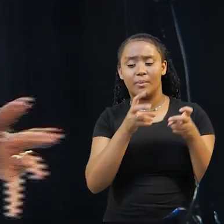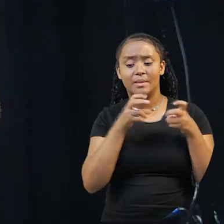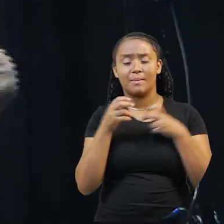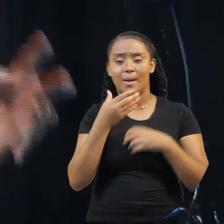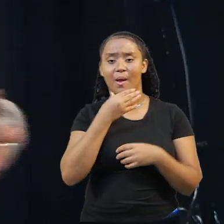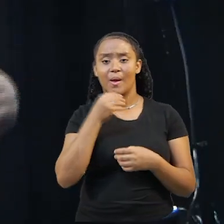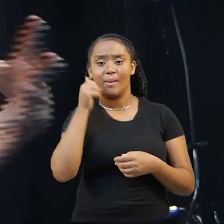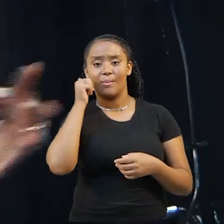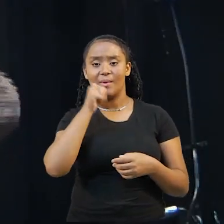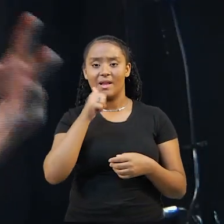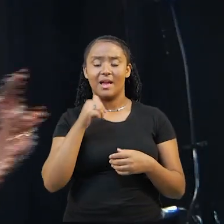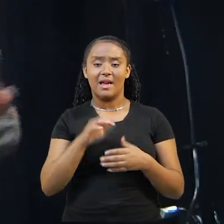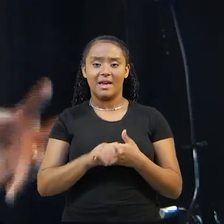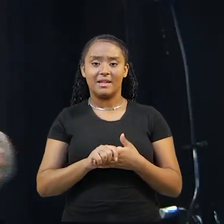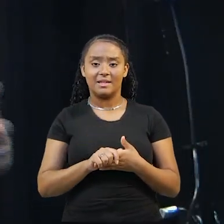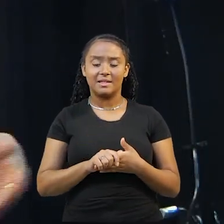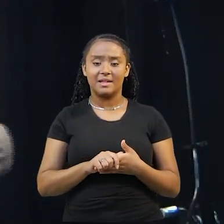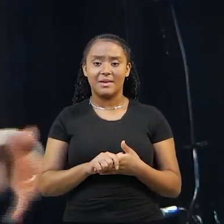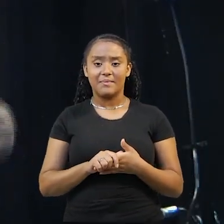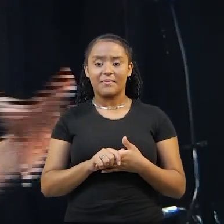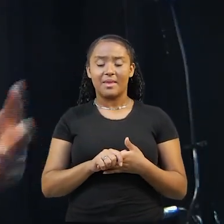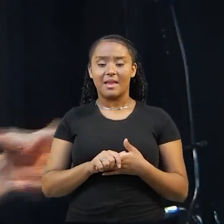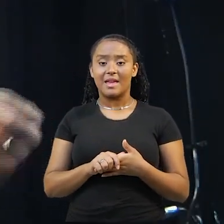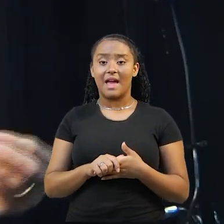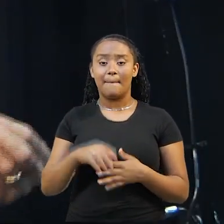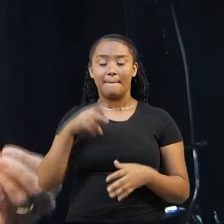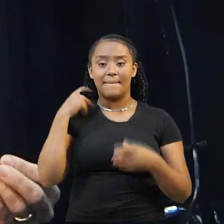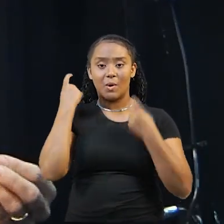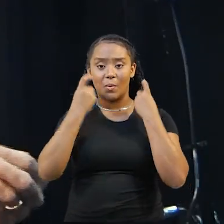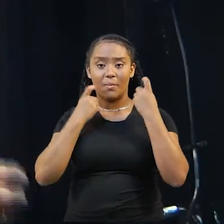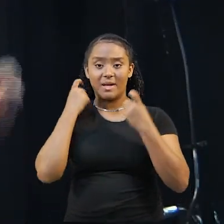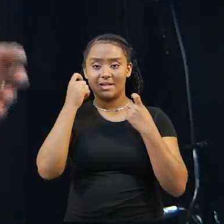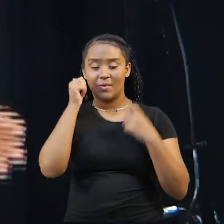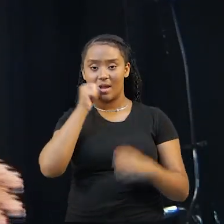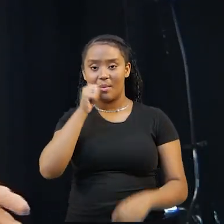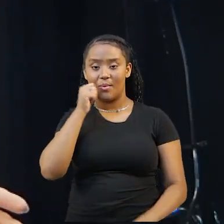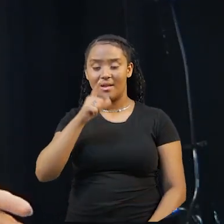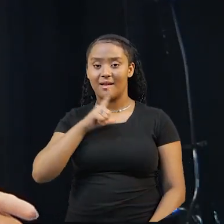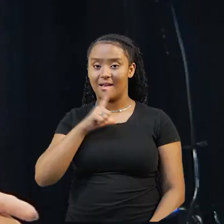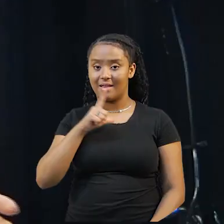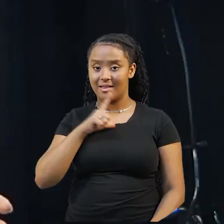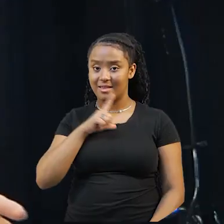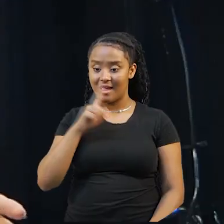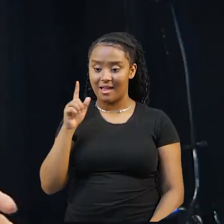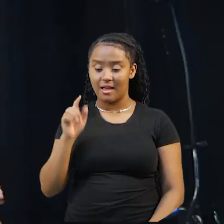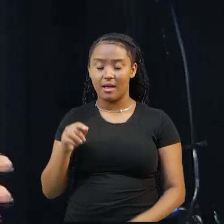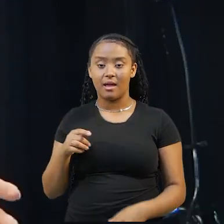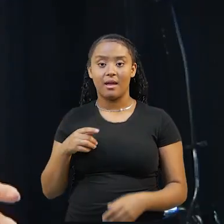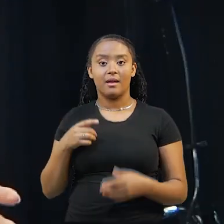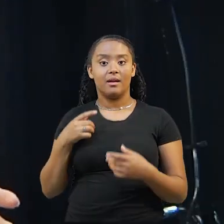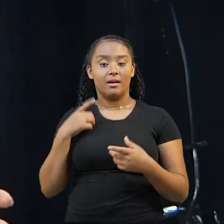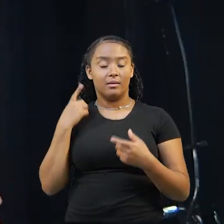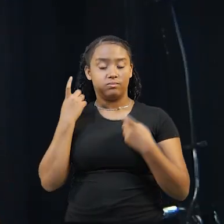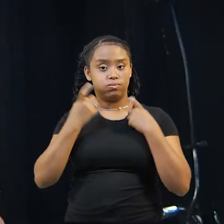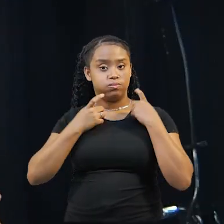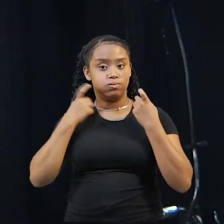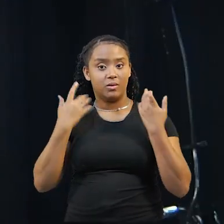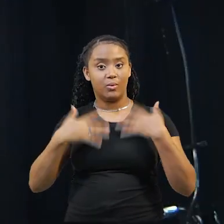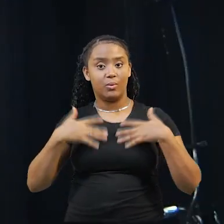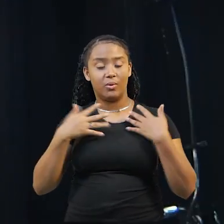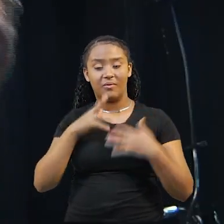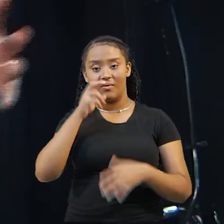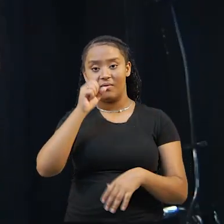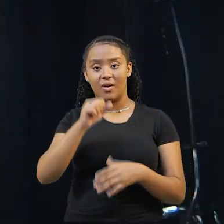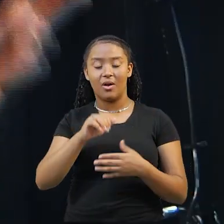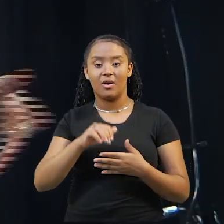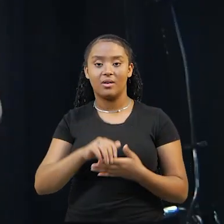falas de homens e mulheres em mesas de abertura e a preocupação que a mulher tem com a fala dela, em geral, ela é muito grande, muito maior. E às